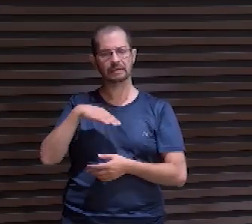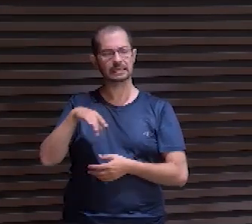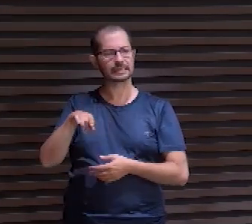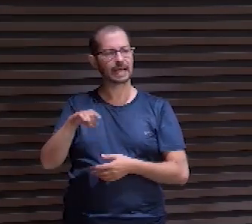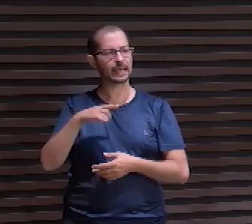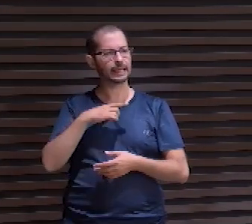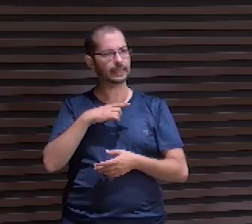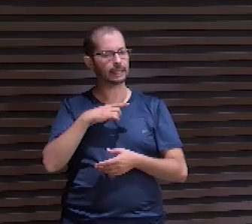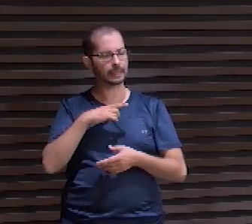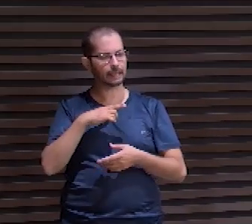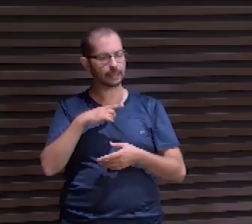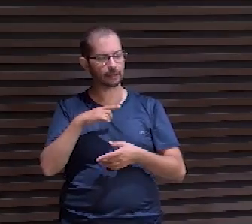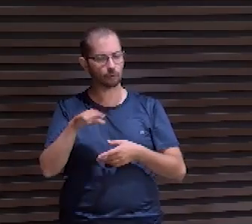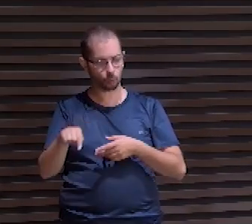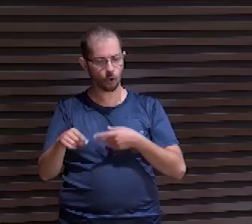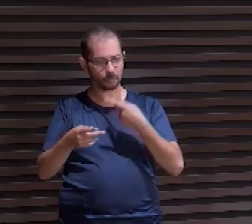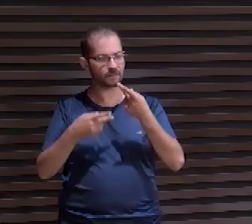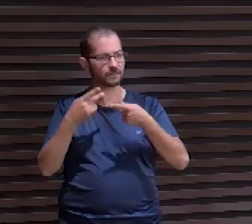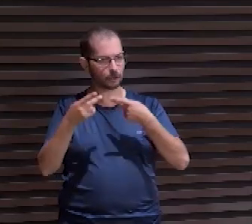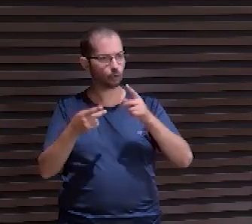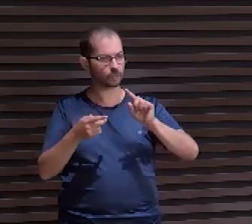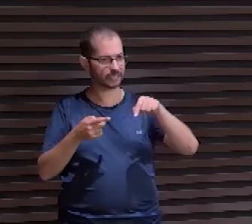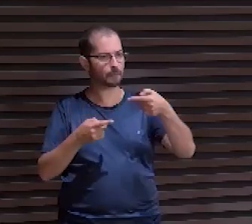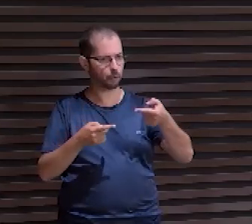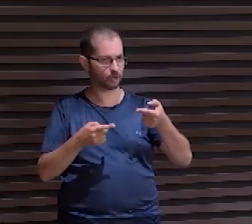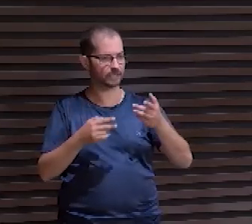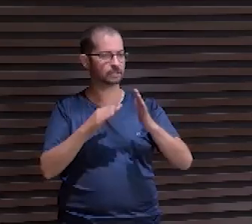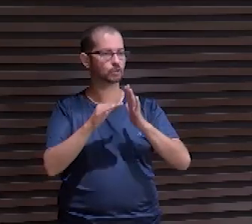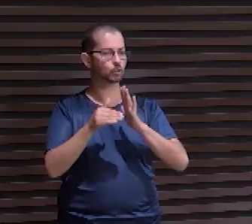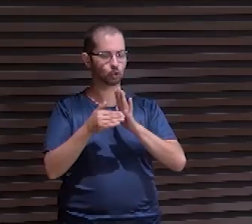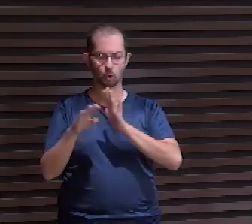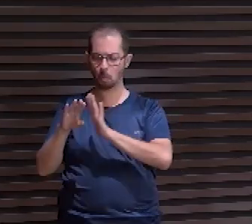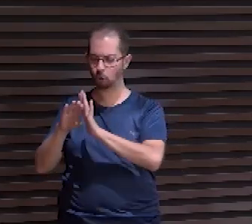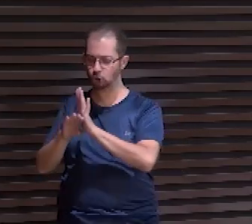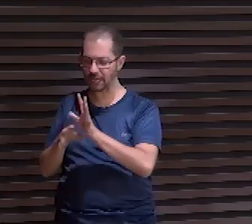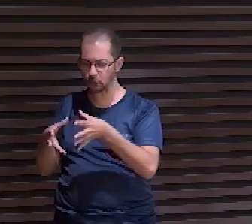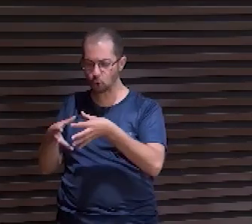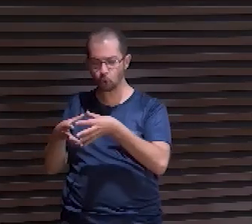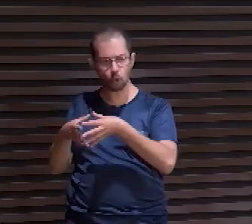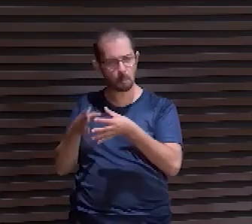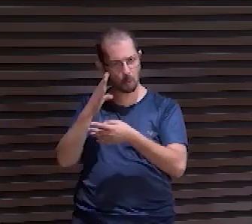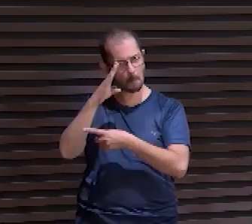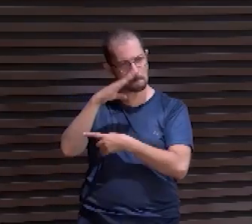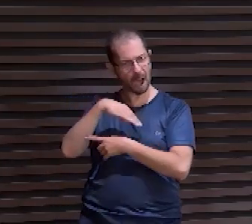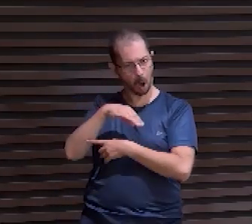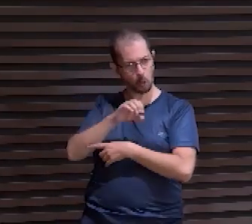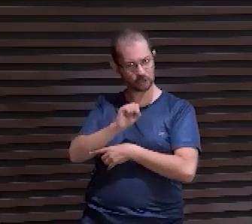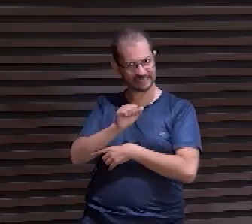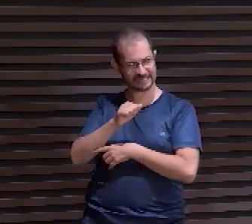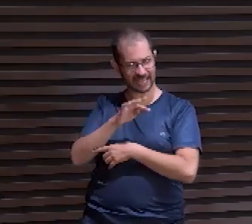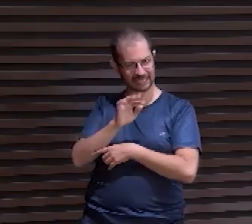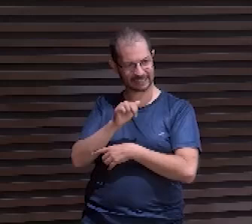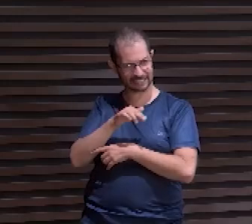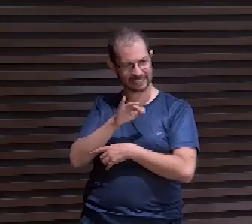O diabo, ele faz de tudo, mas ele não pode vencer o